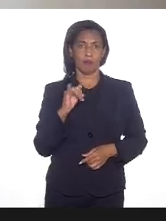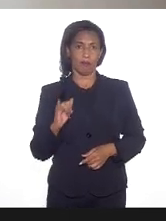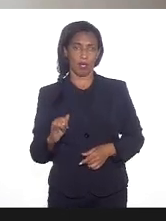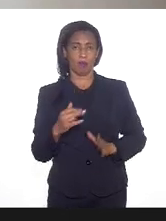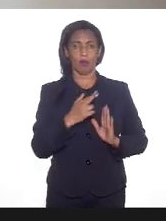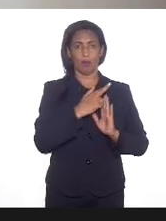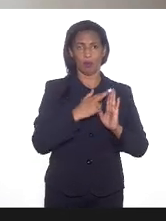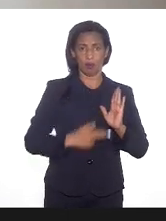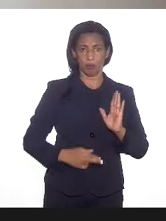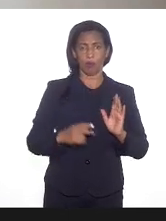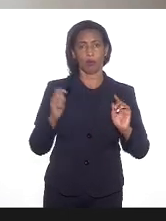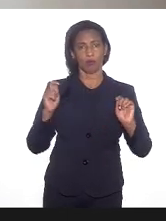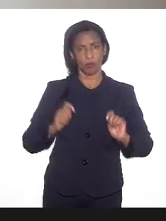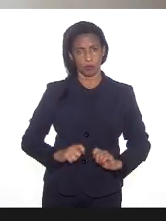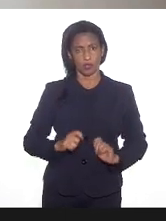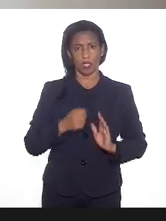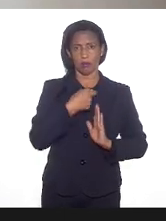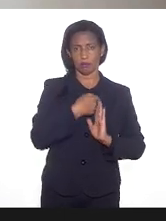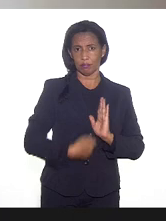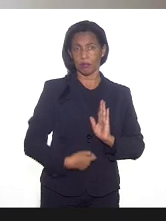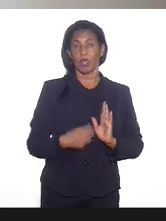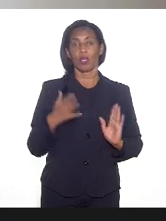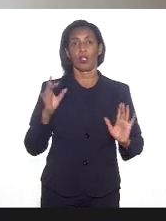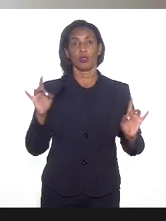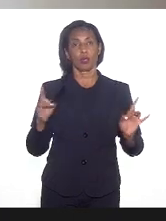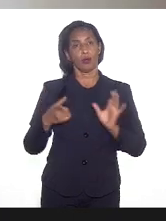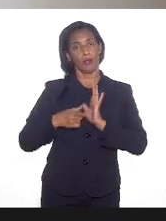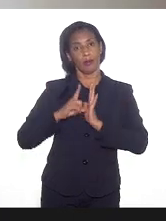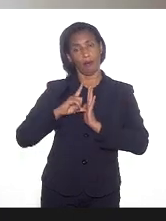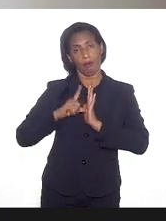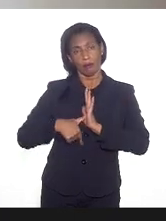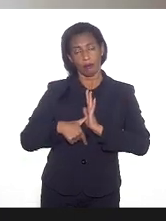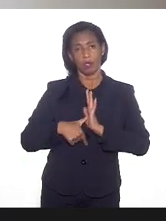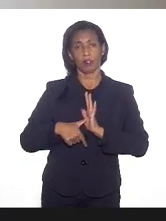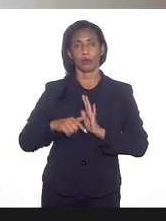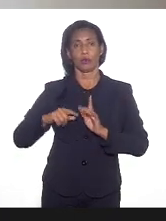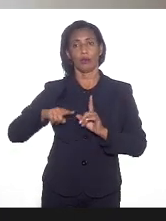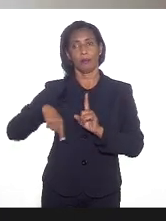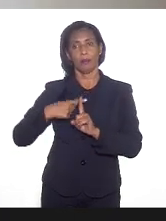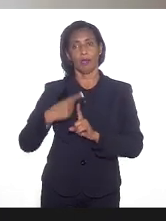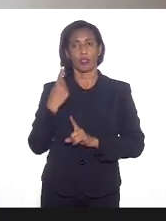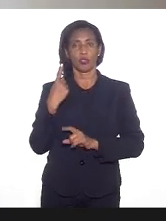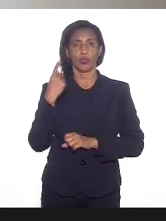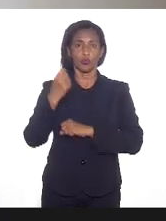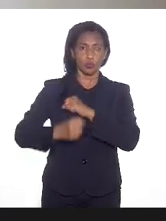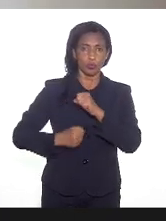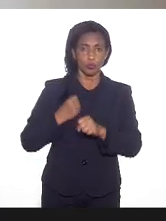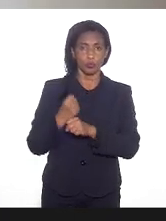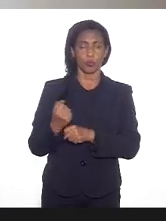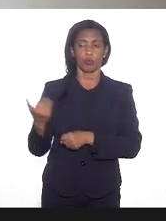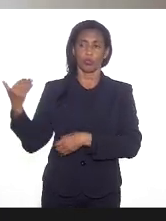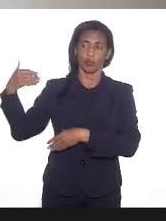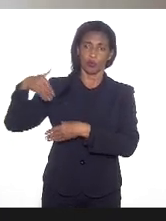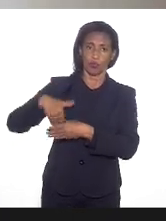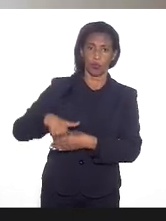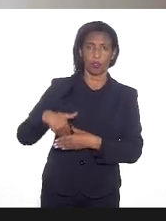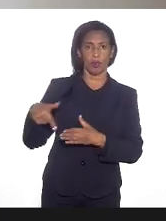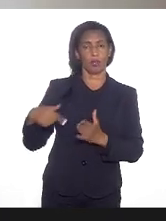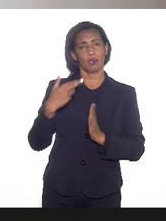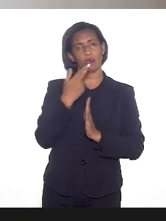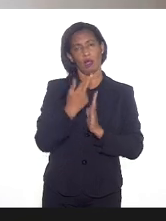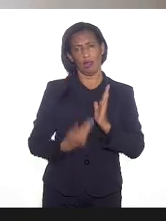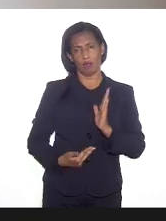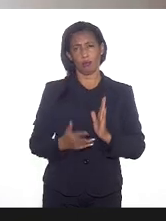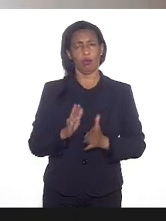ser finalizado. Isso acabou que nos atrasou em pouco mais de um ano para que a gente pudesse votar esse relatório, mas que eu